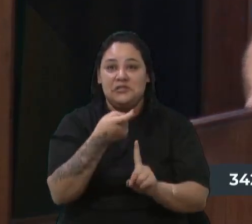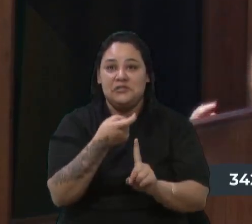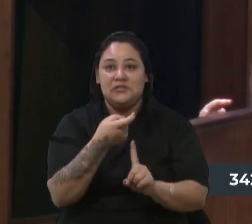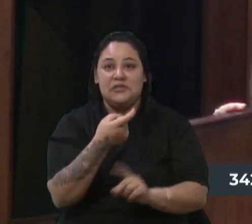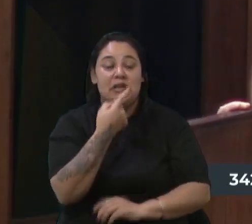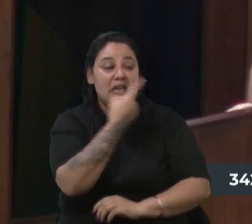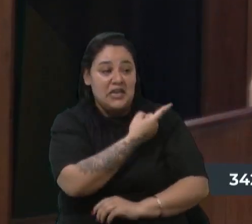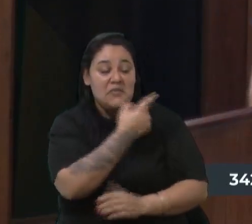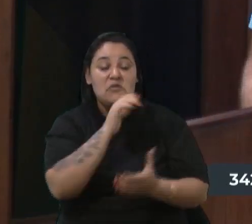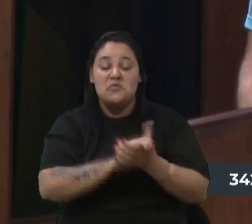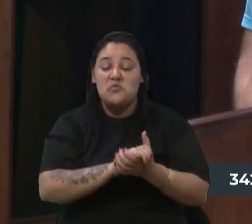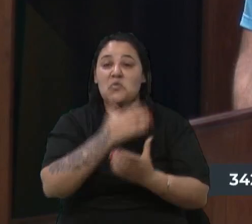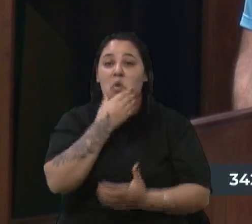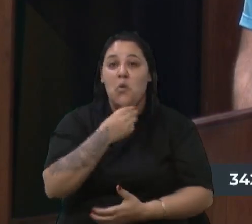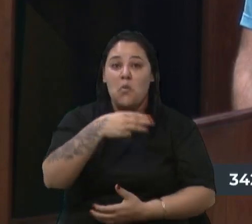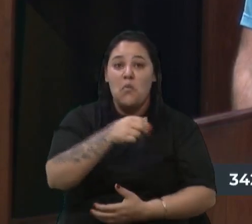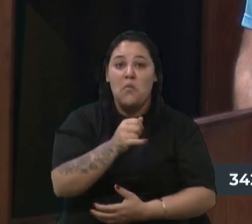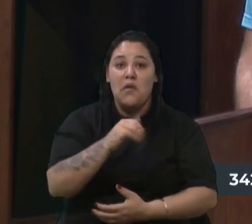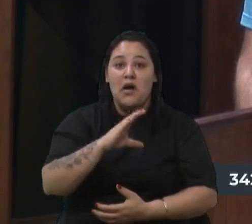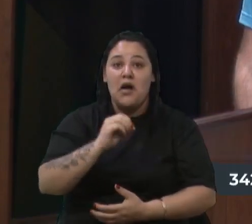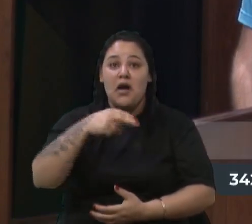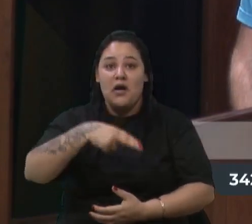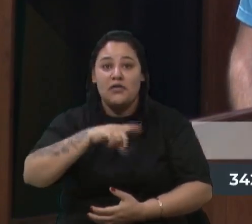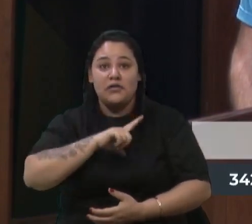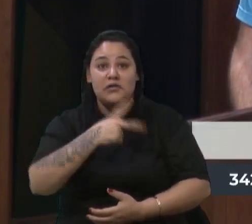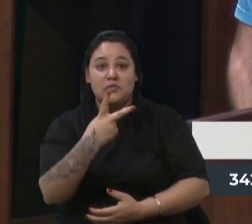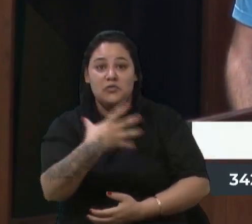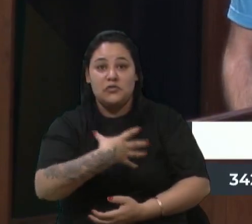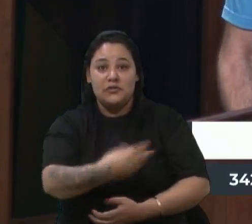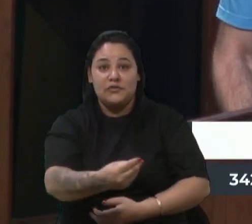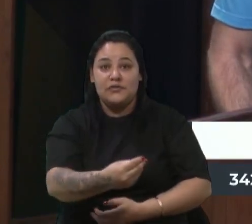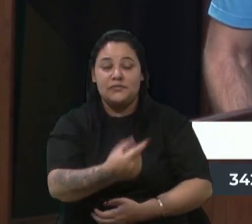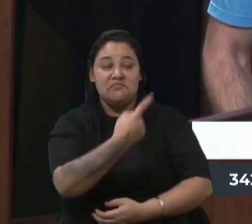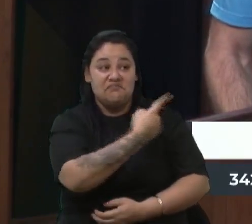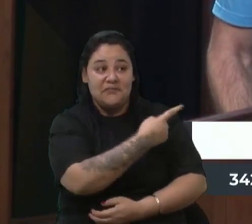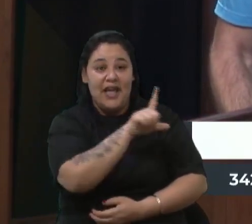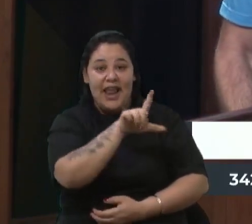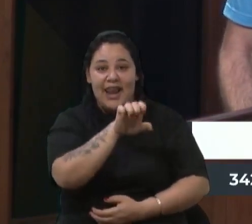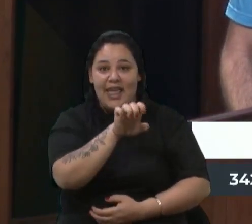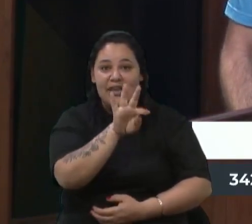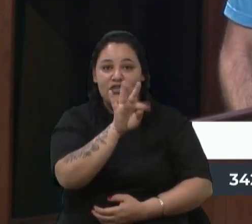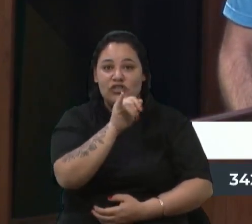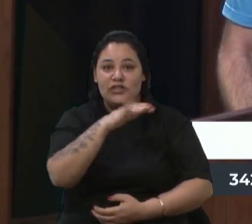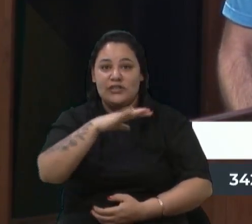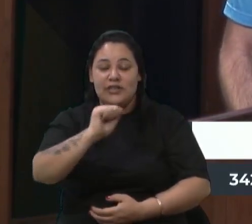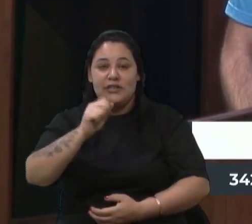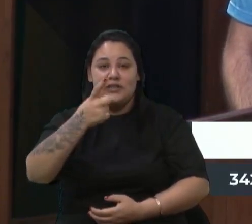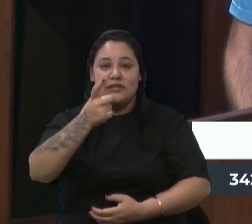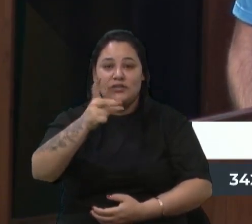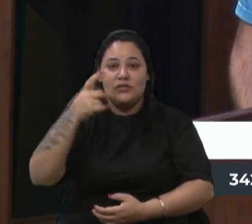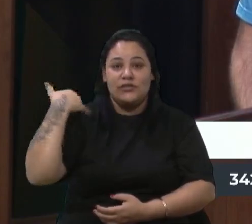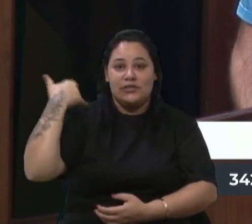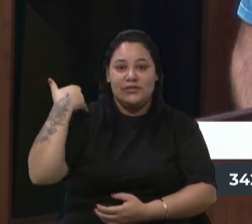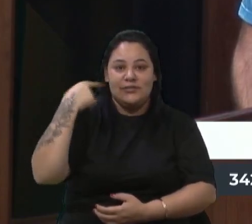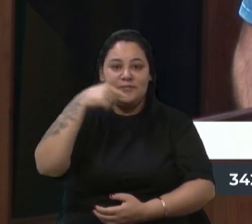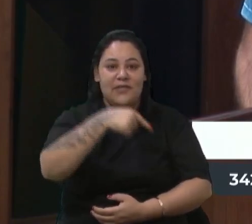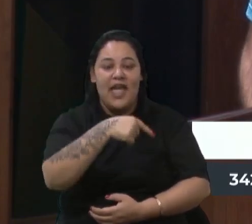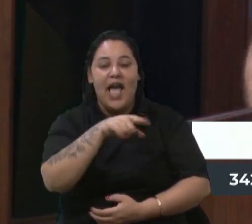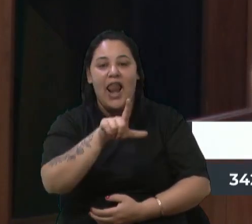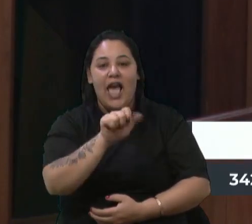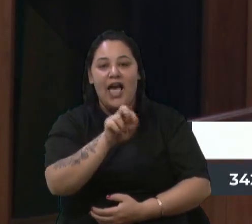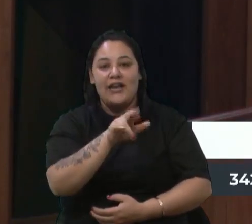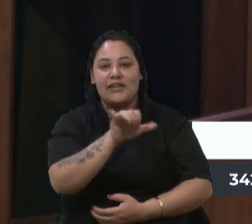esposo Maicon. Nós temos 2 filhas, a Letícia, de 12 anos, e a Larissa, de 7